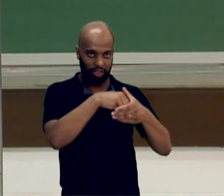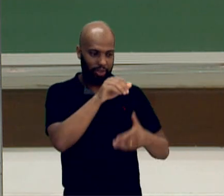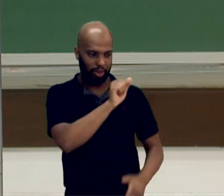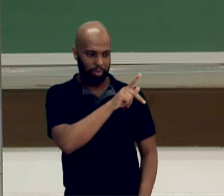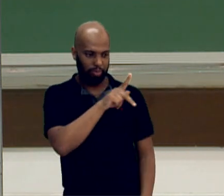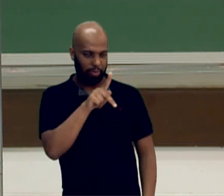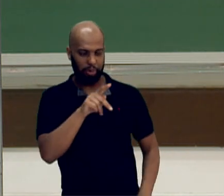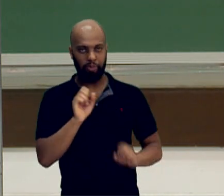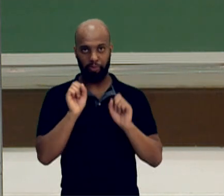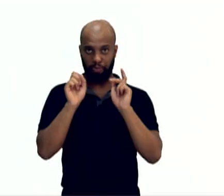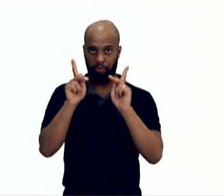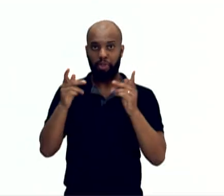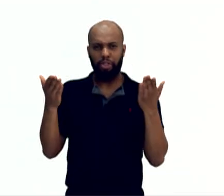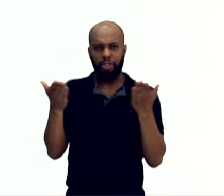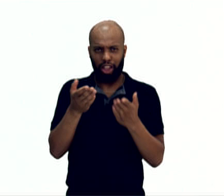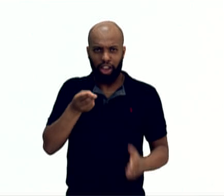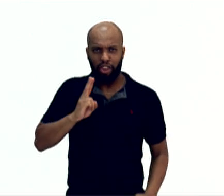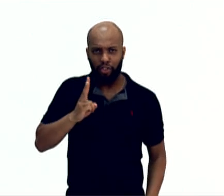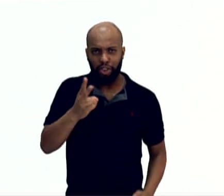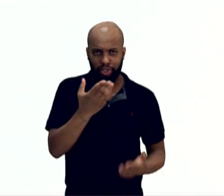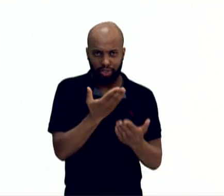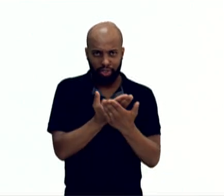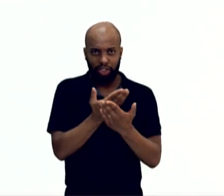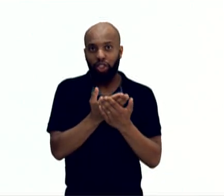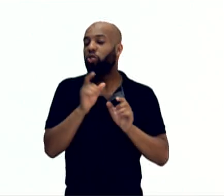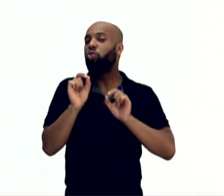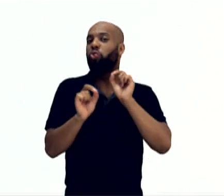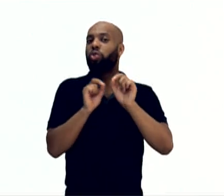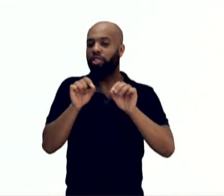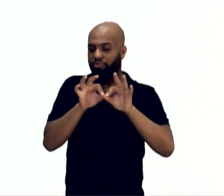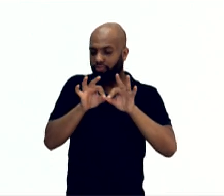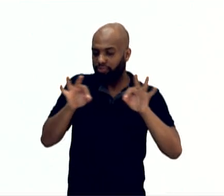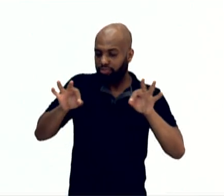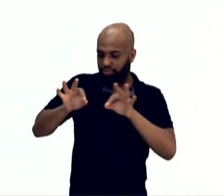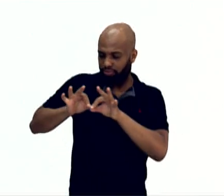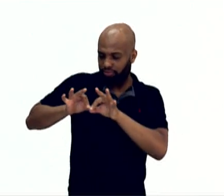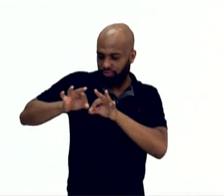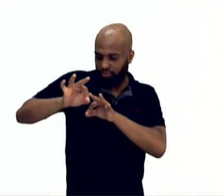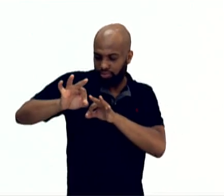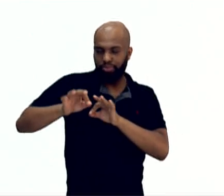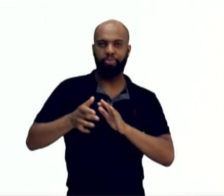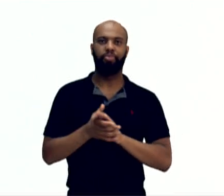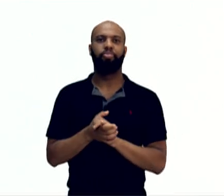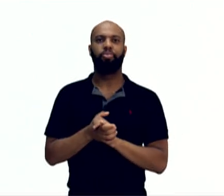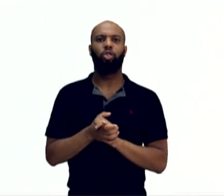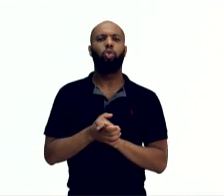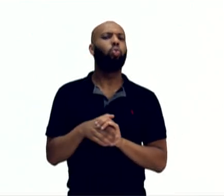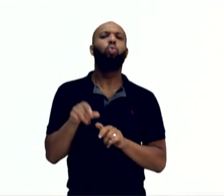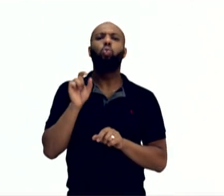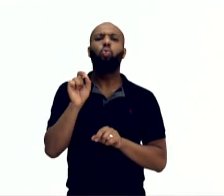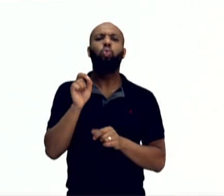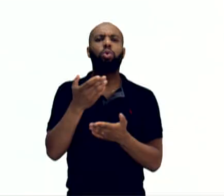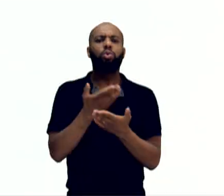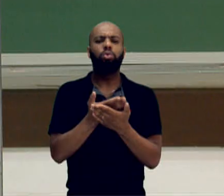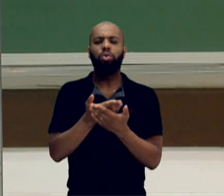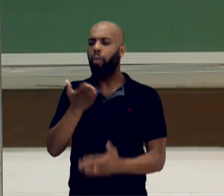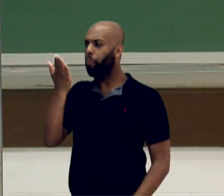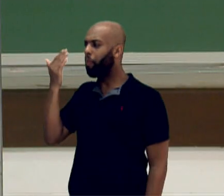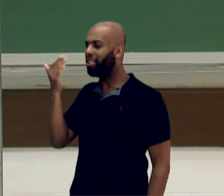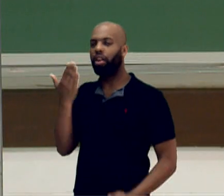bem. Então, a gente vai continuar nosso estudo de medida de comprimento. O que a gente falou mesmo na aula